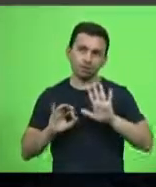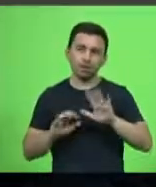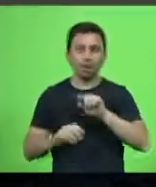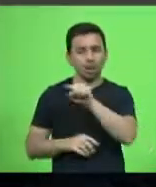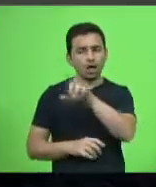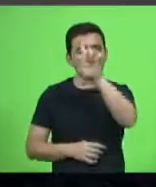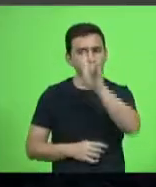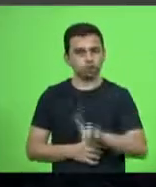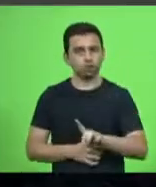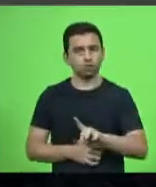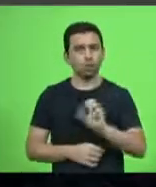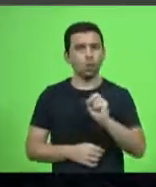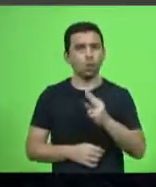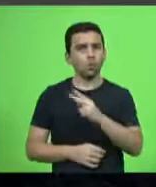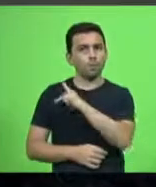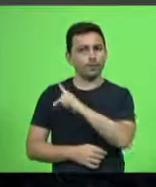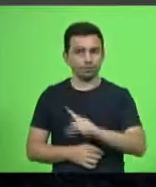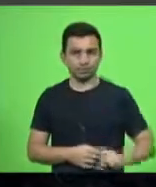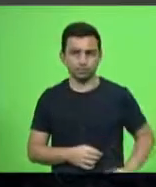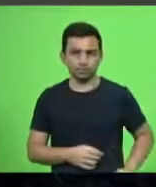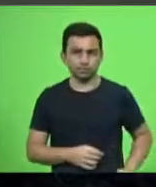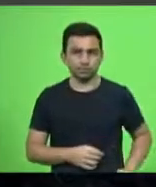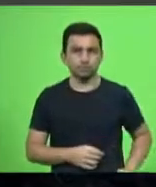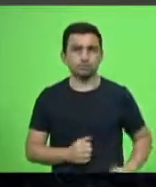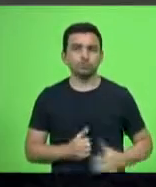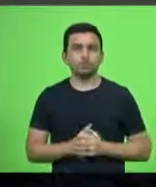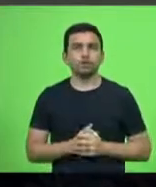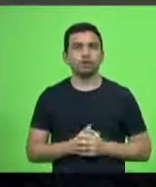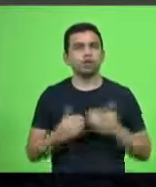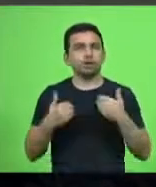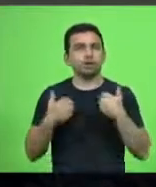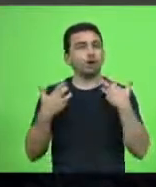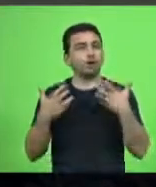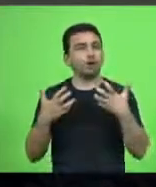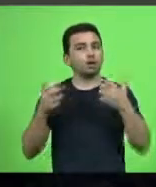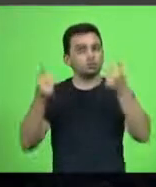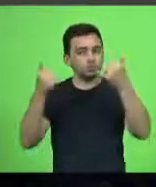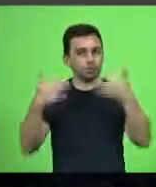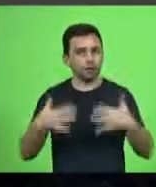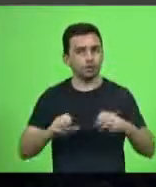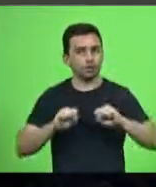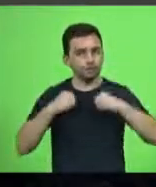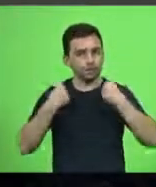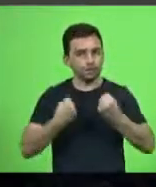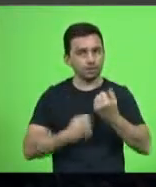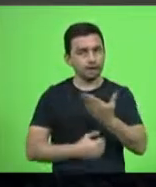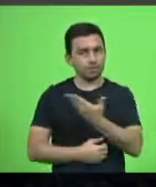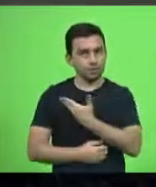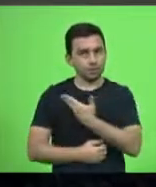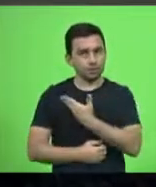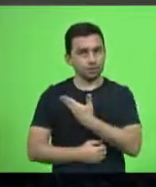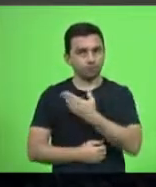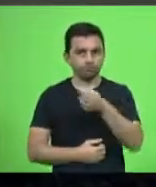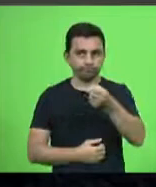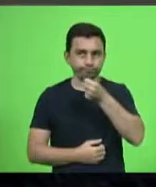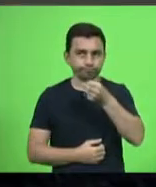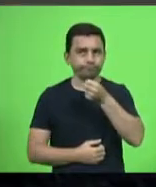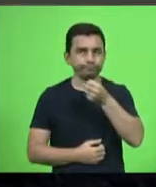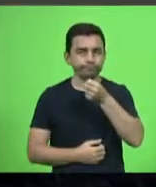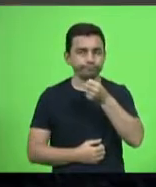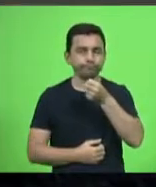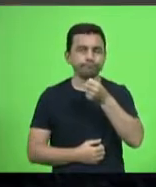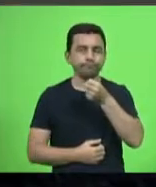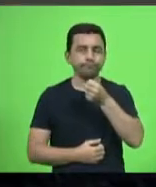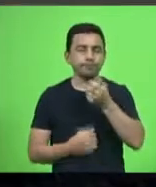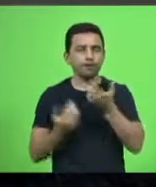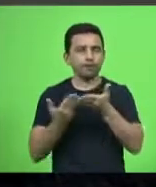ao próprio presidente. Então, só quero colocar aqui, fazer uma defesa dos meus colegas jornalistas, que têm tido